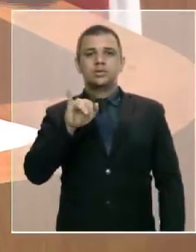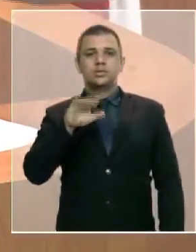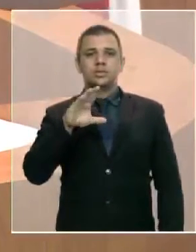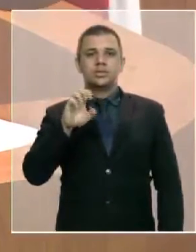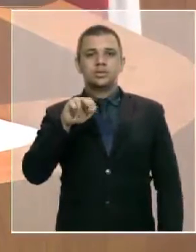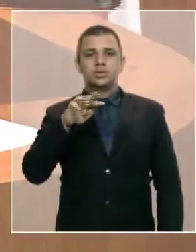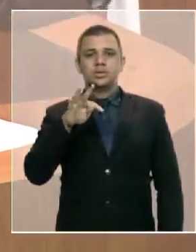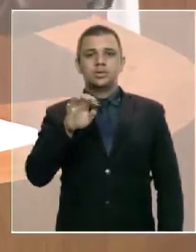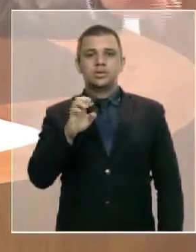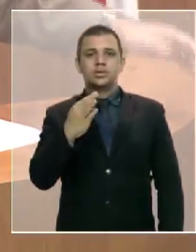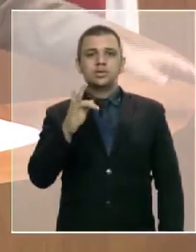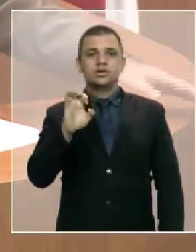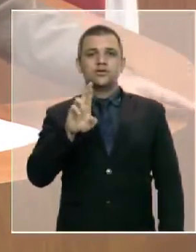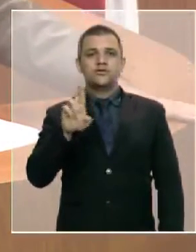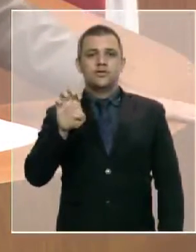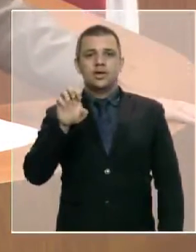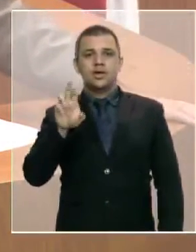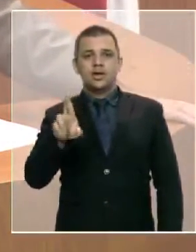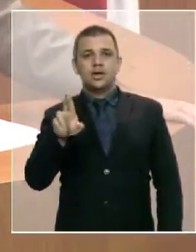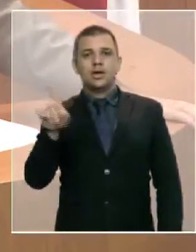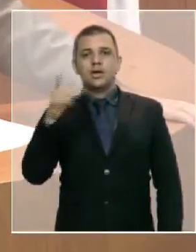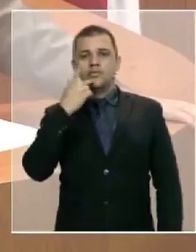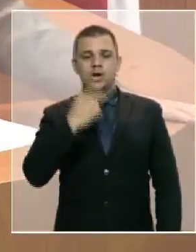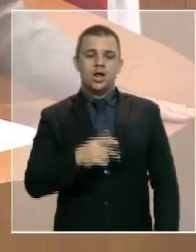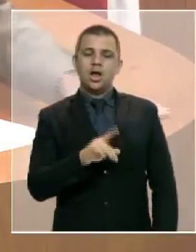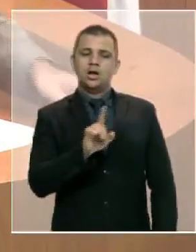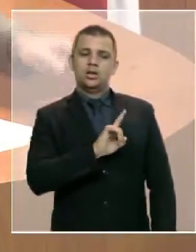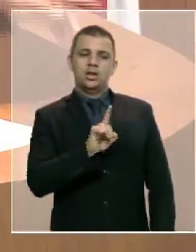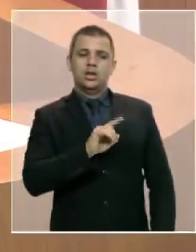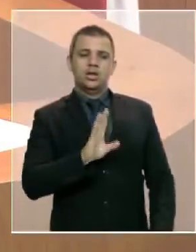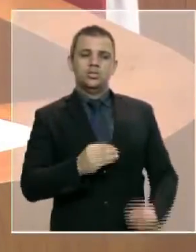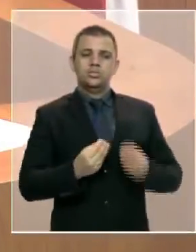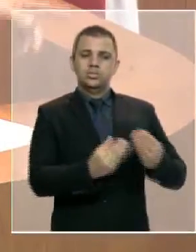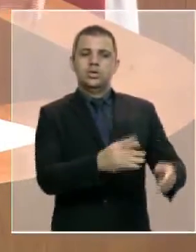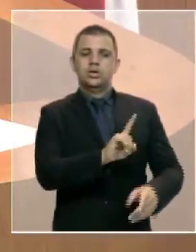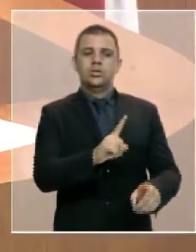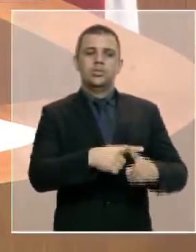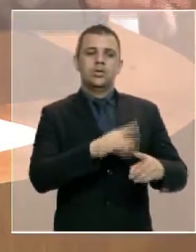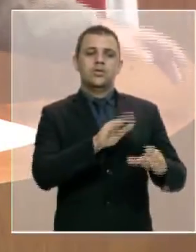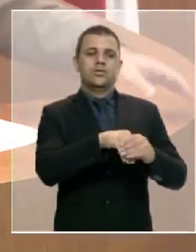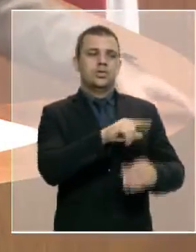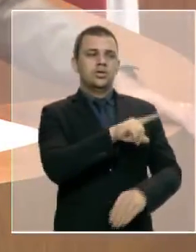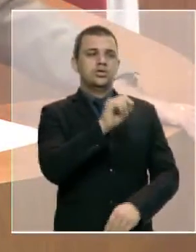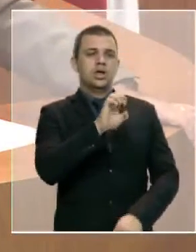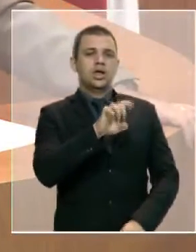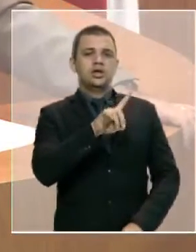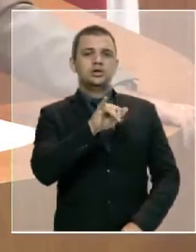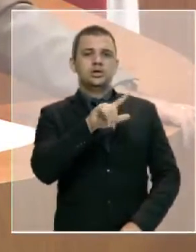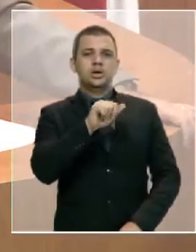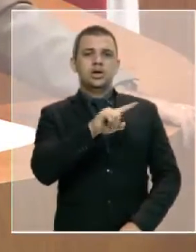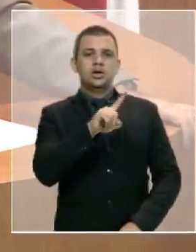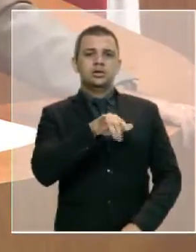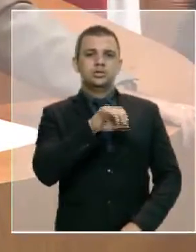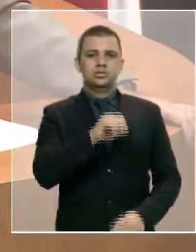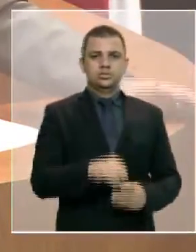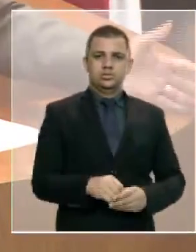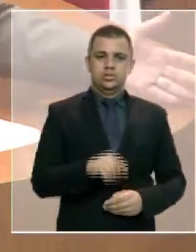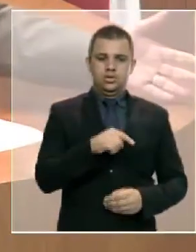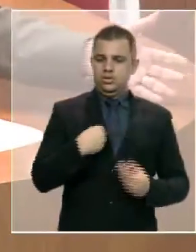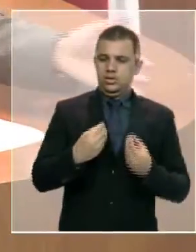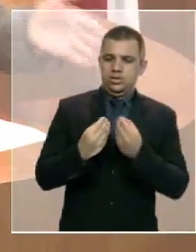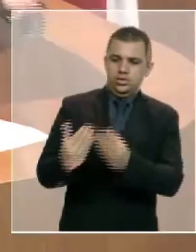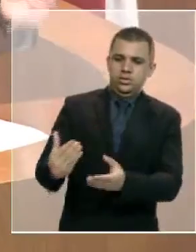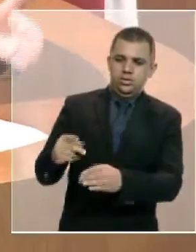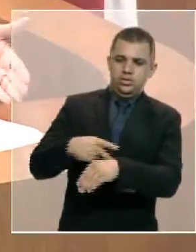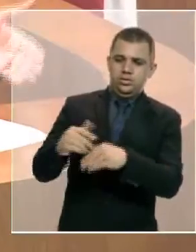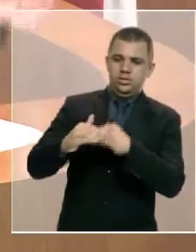Ferre porque ela votou em Edilásio. Eu não vou mandar o calçamento para Santa Mara porque votou em Edilásio. Ora,